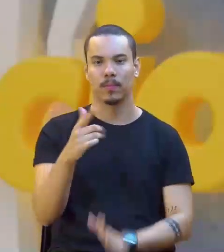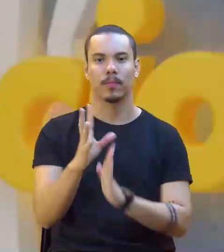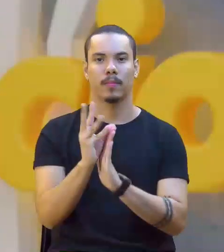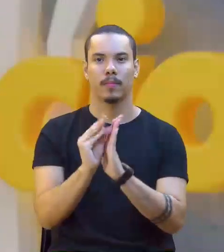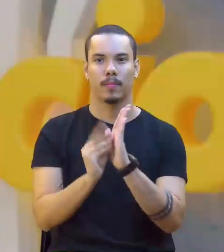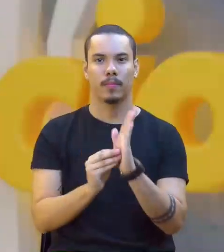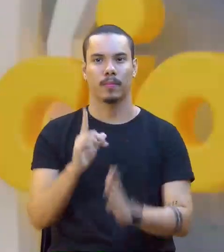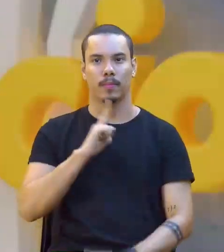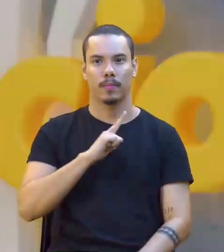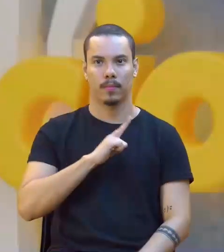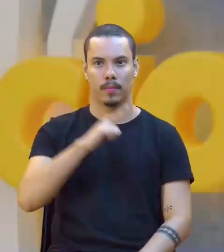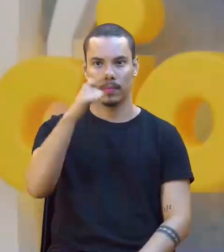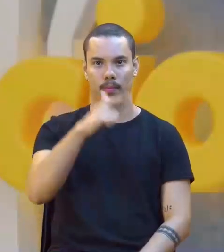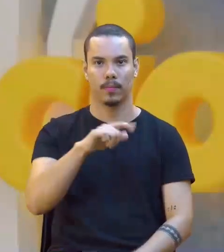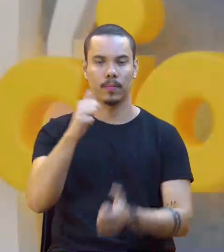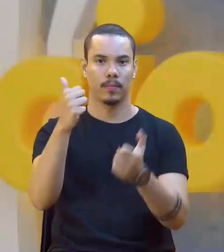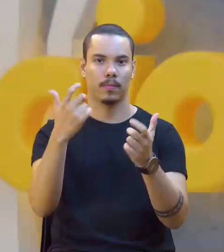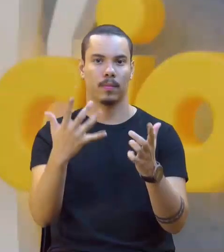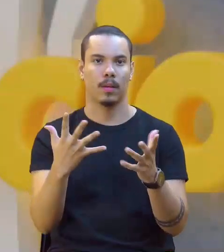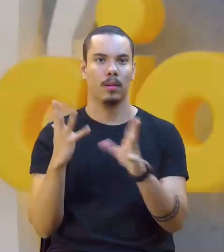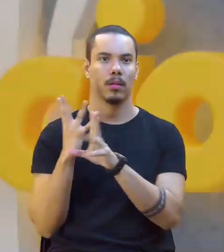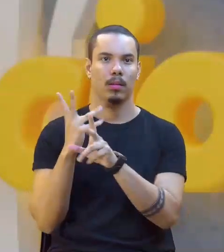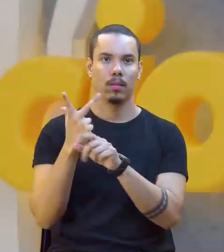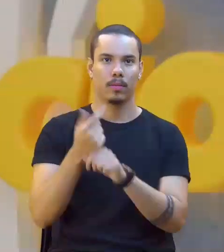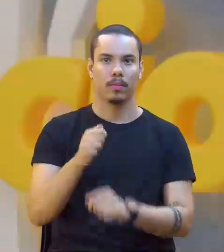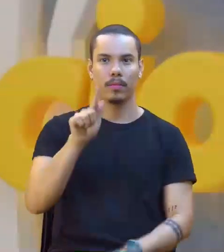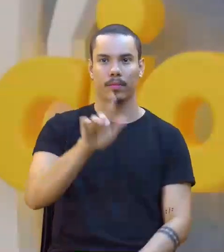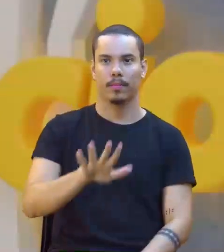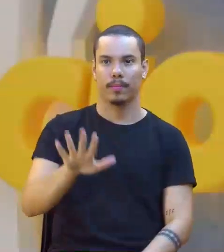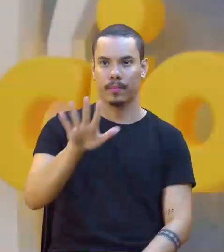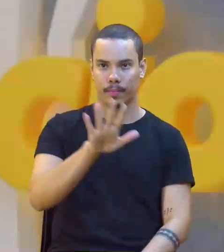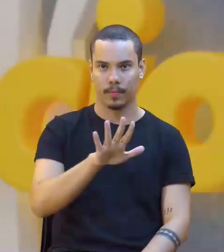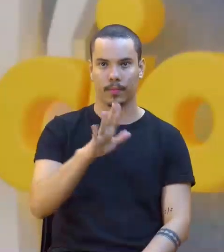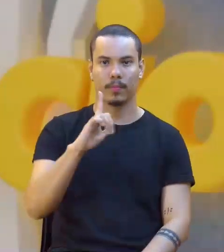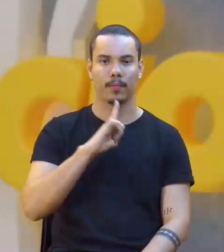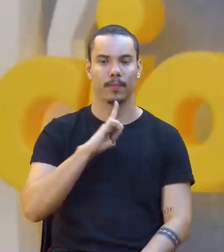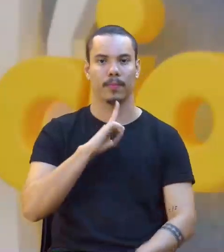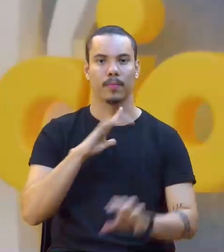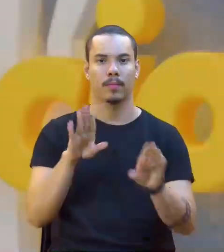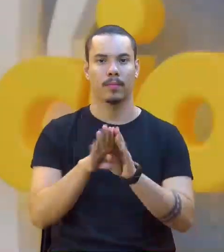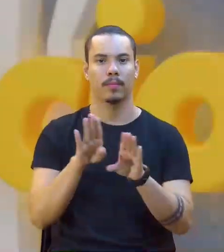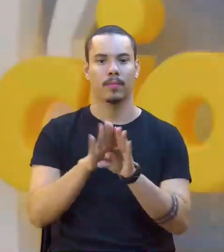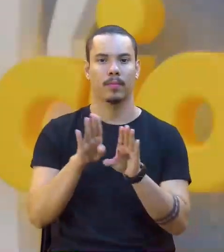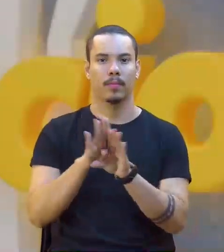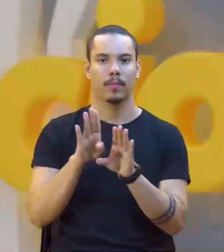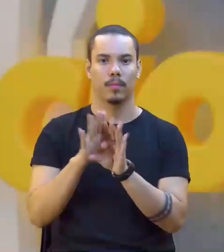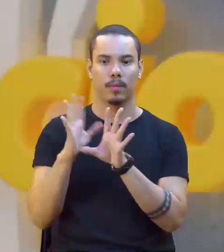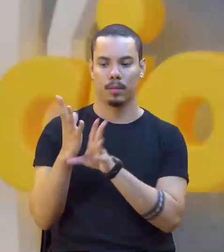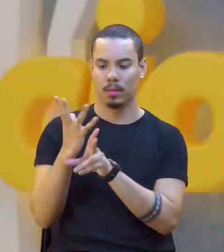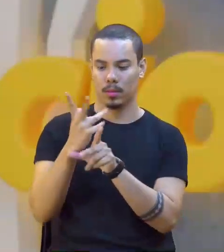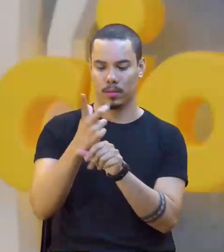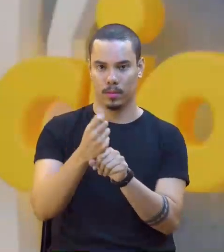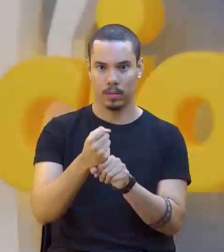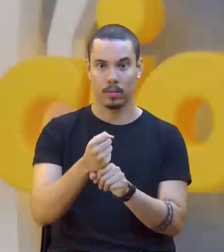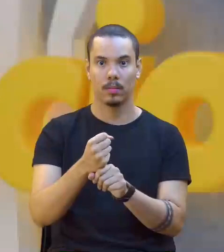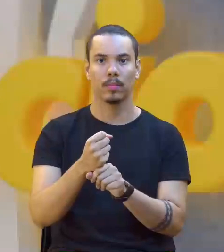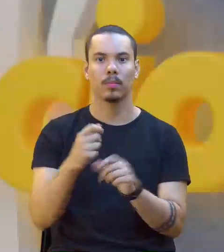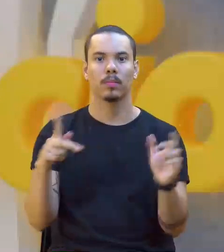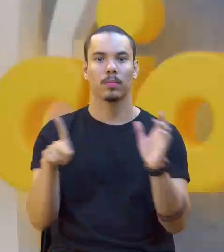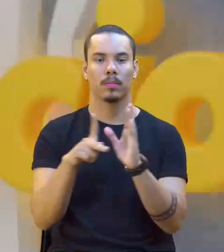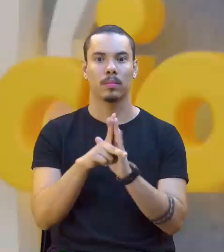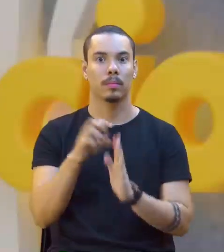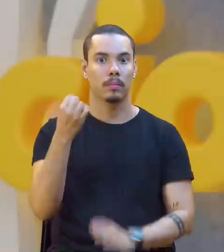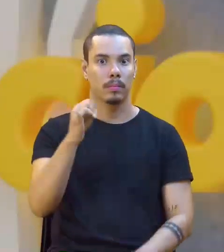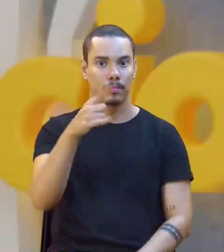uma revisão geral da unidade 2 e nós temos a revisão de recuperação, para quem ficar de